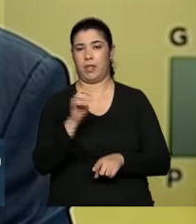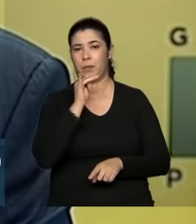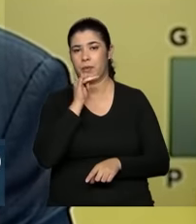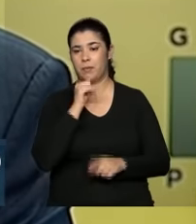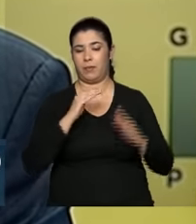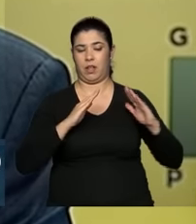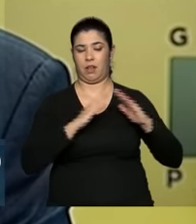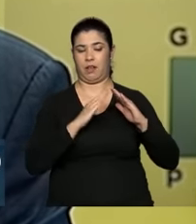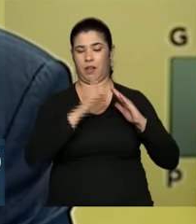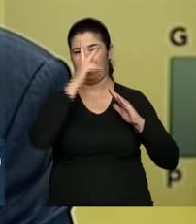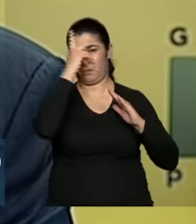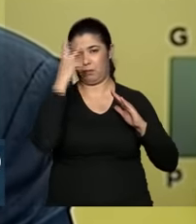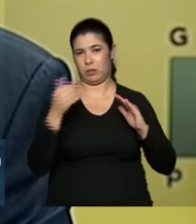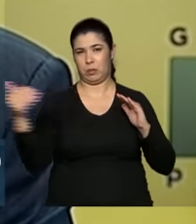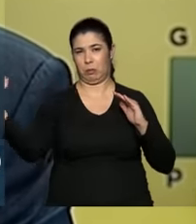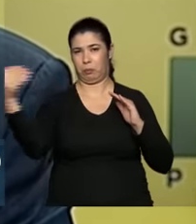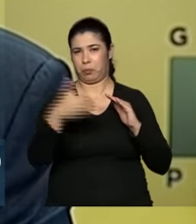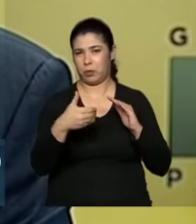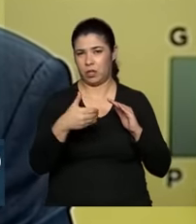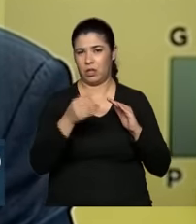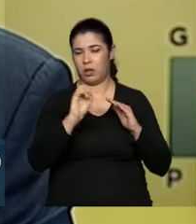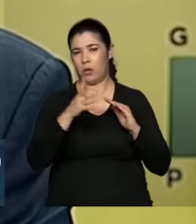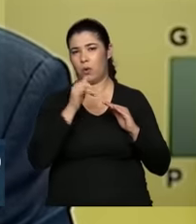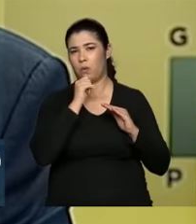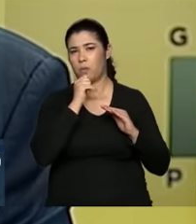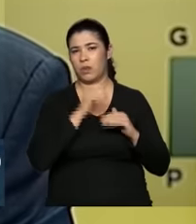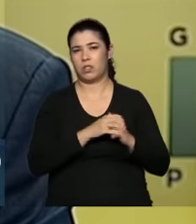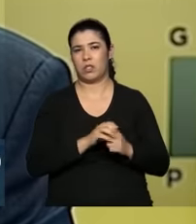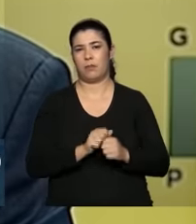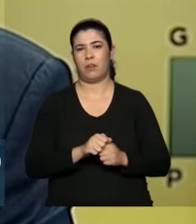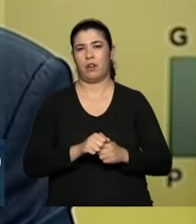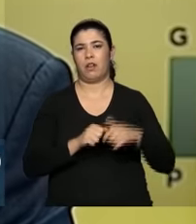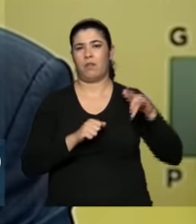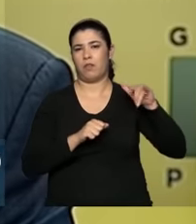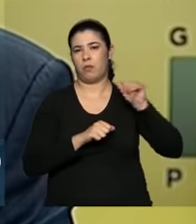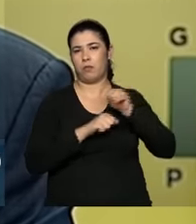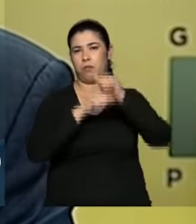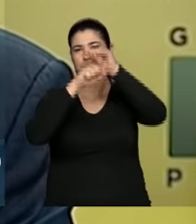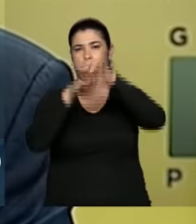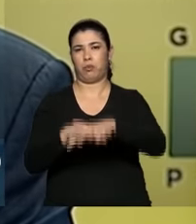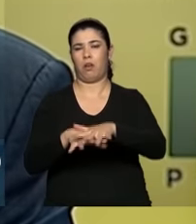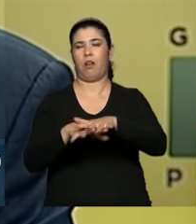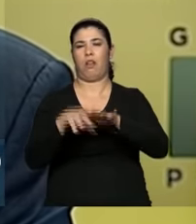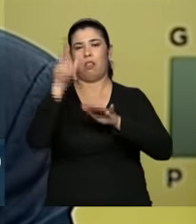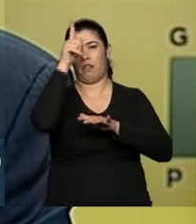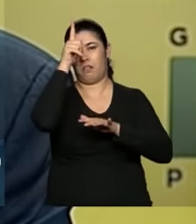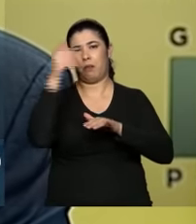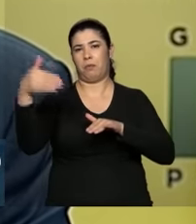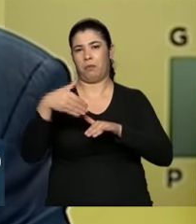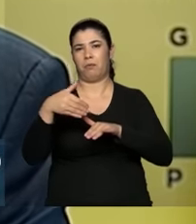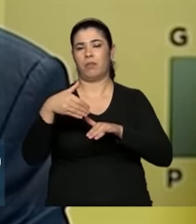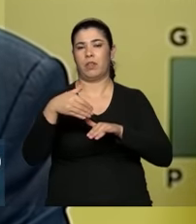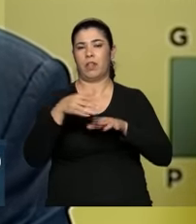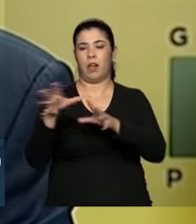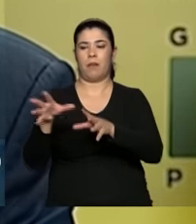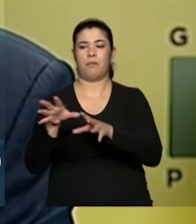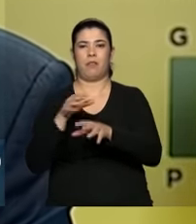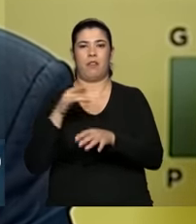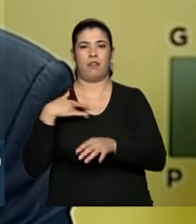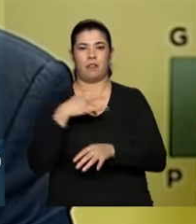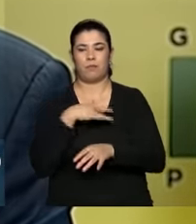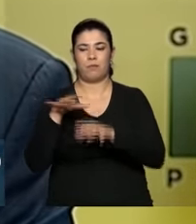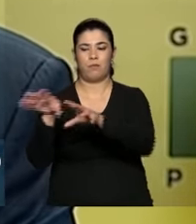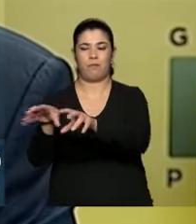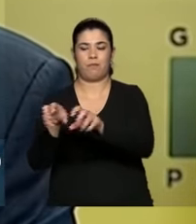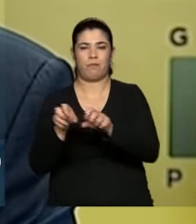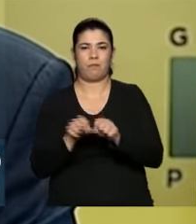alguém era destruída por uma bomba alemã, a sociedade inteira se comprometia em realojar essa pessoa, desde a